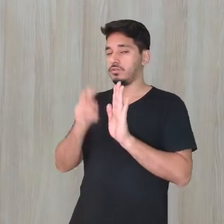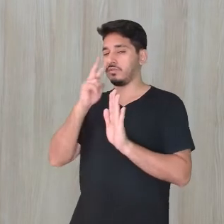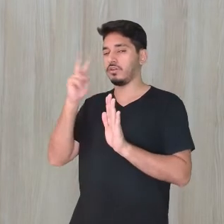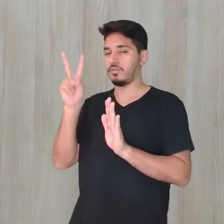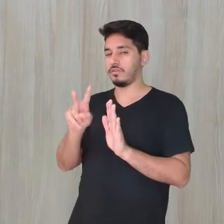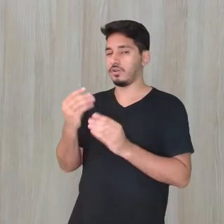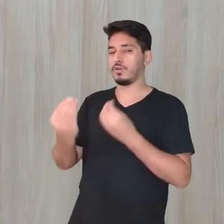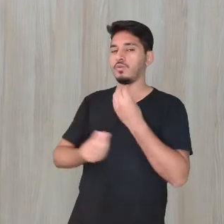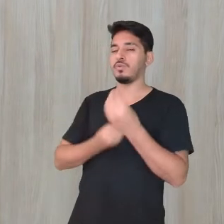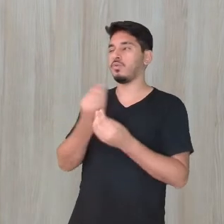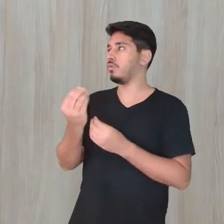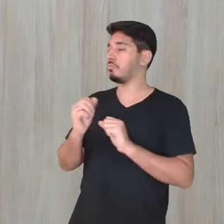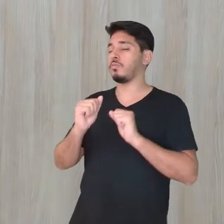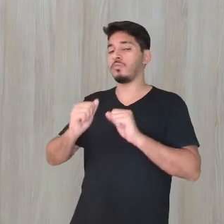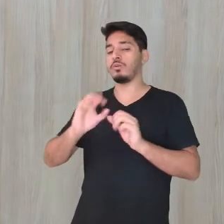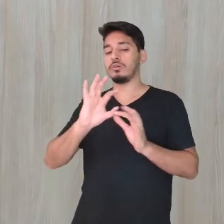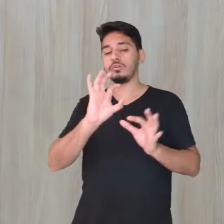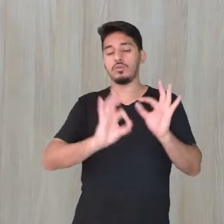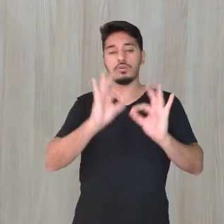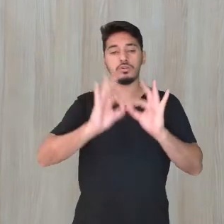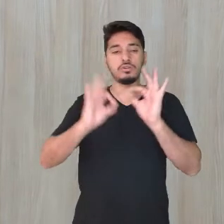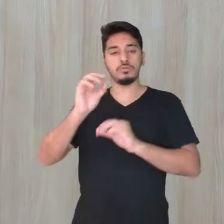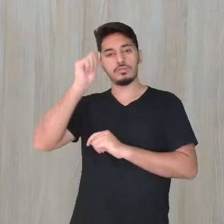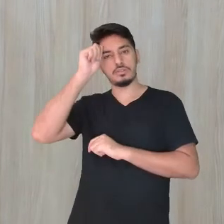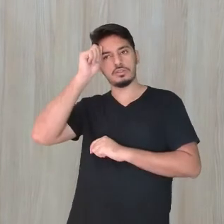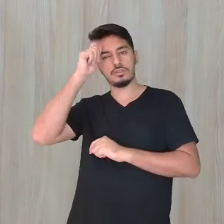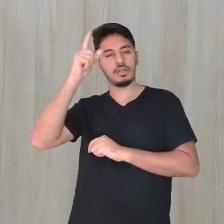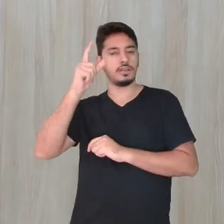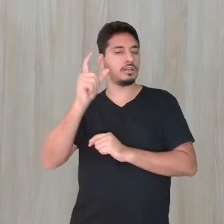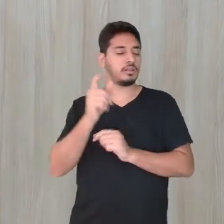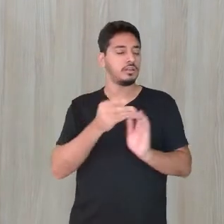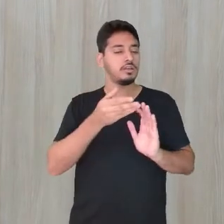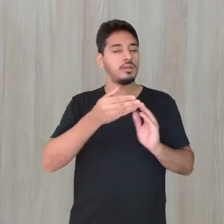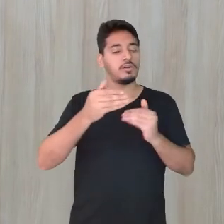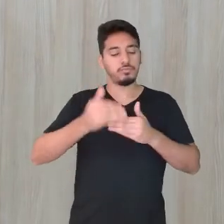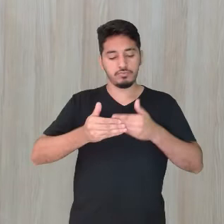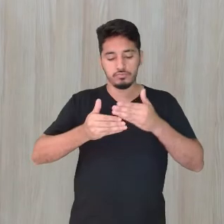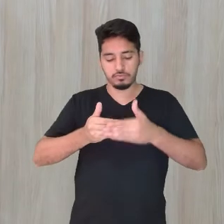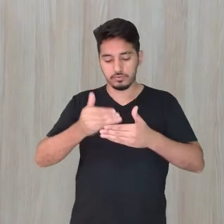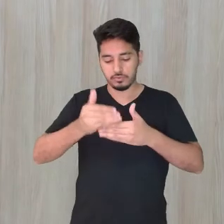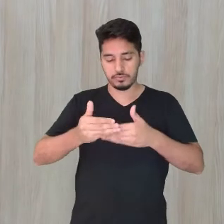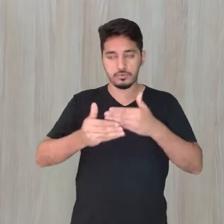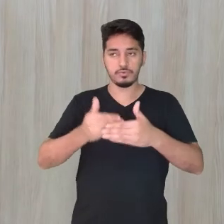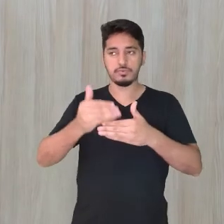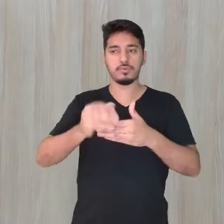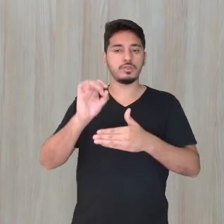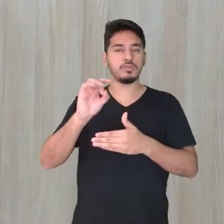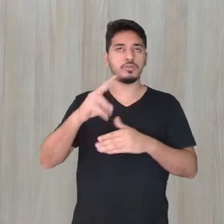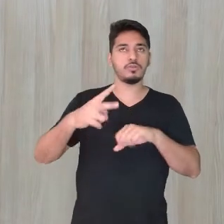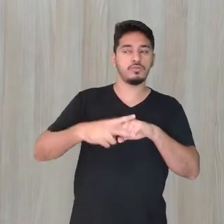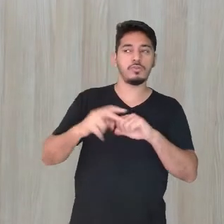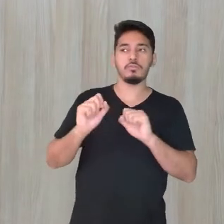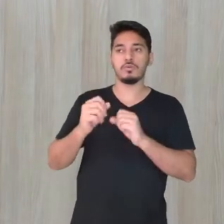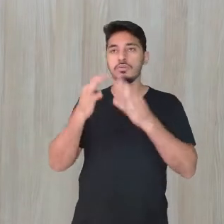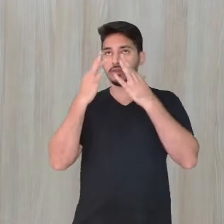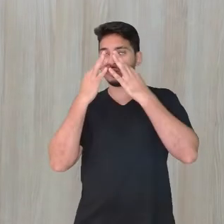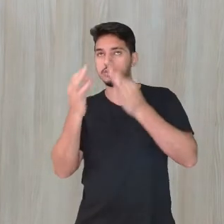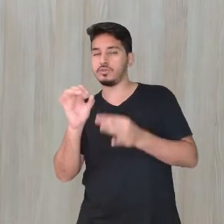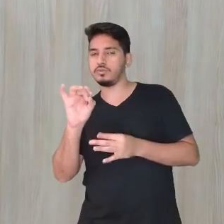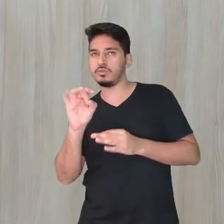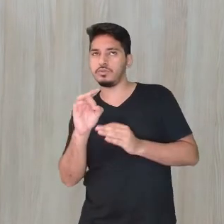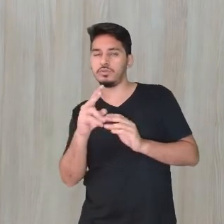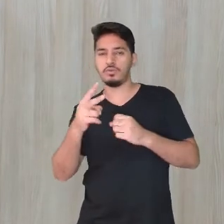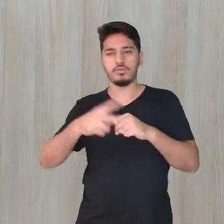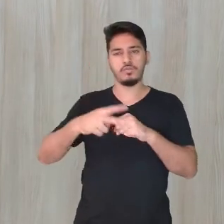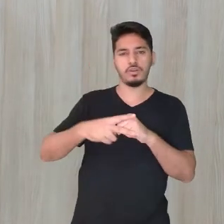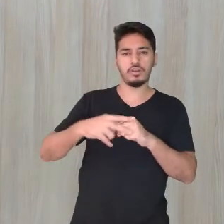como eu posso organizar minhas ideias e a sequência de fatos só do verbo, eu posso prestar atenção só ao verbo,